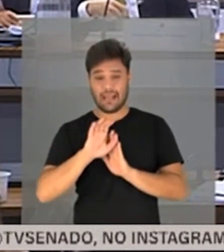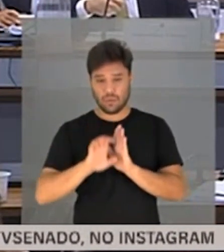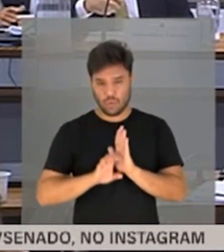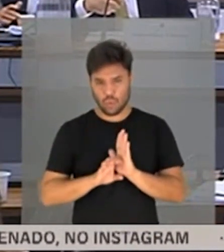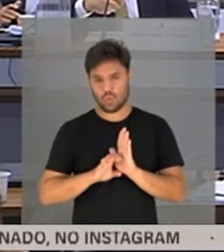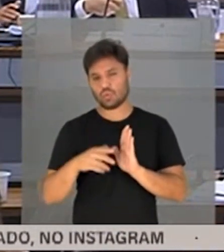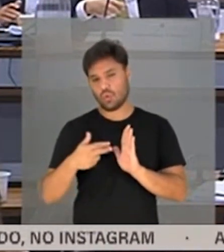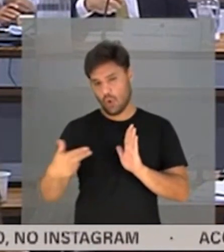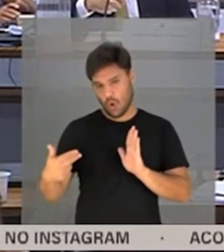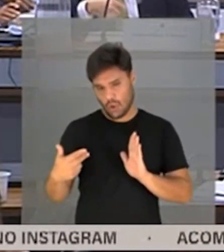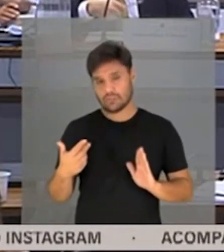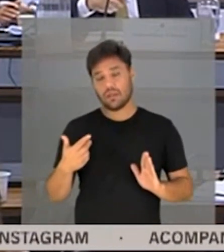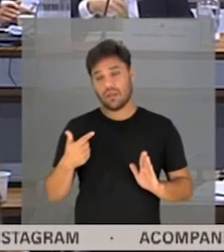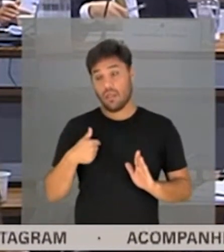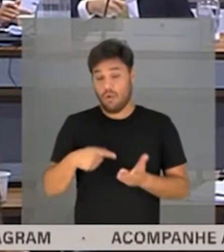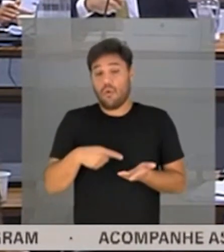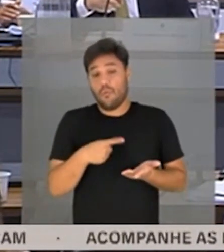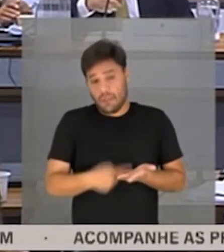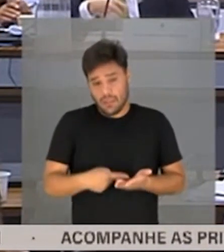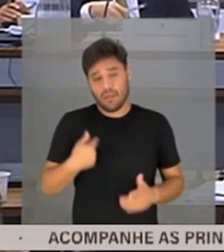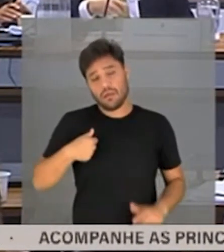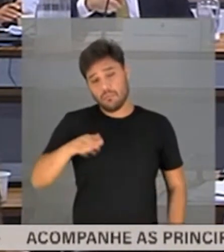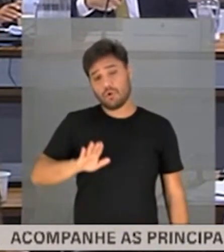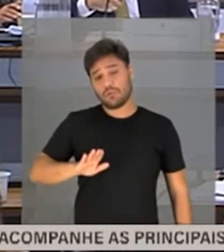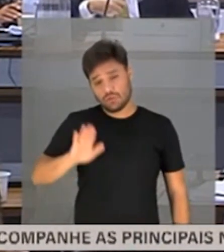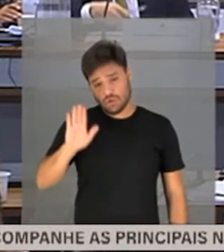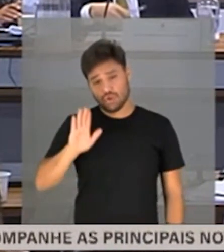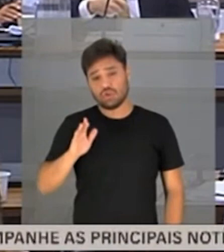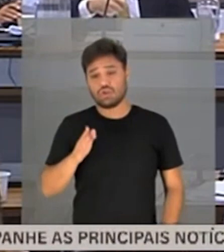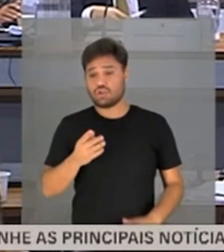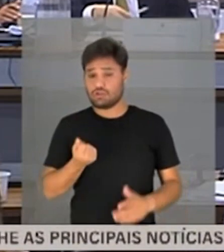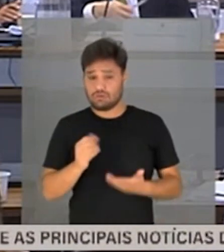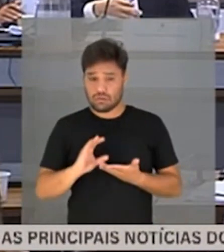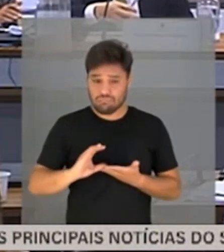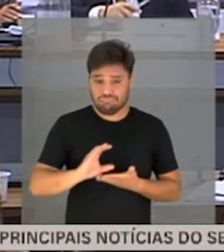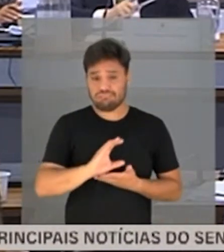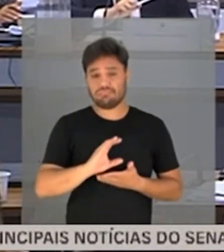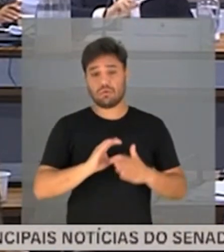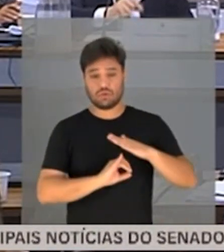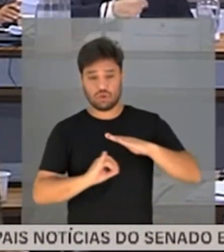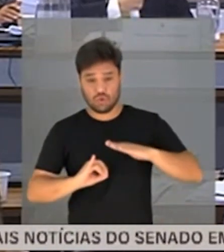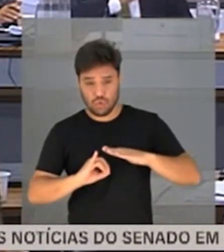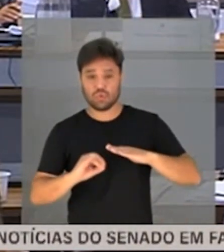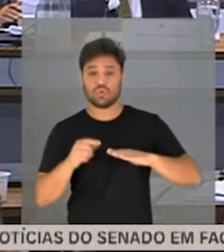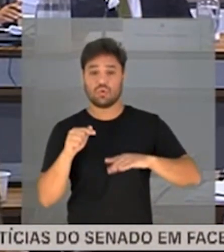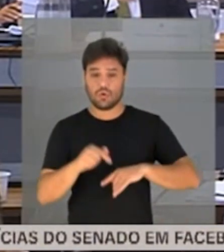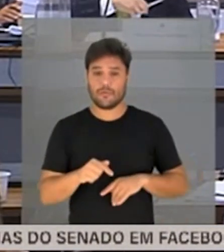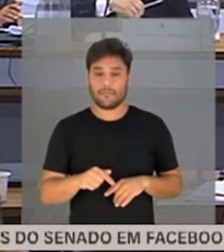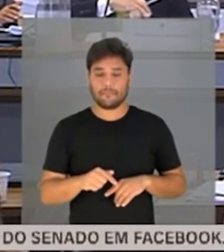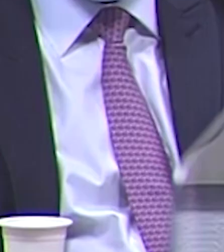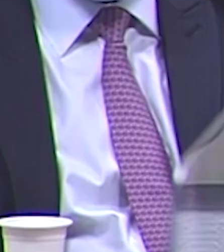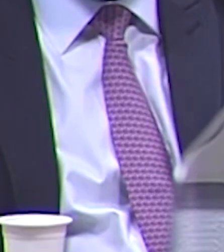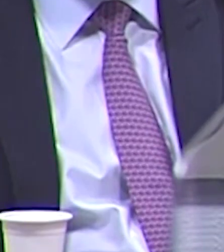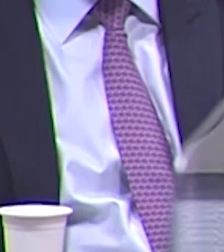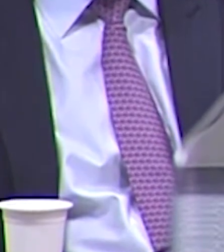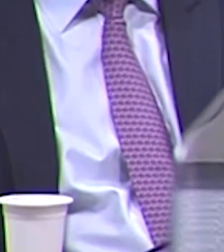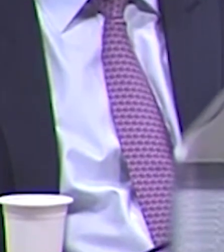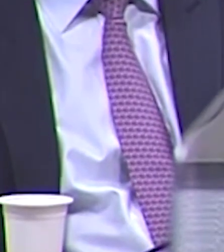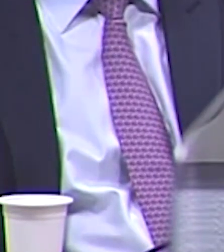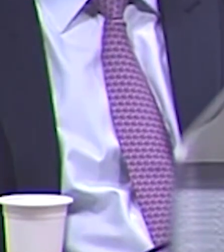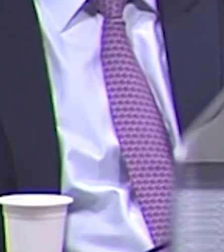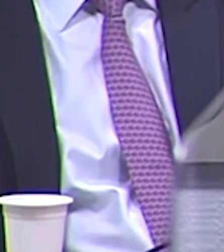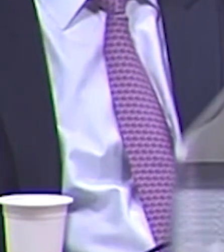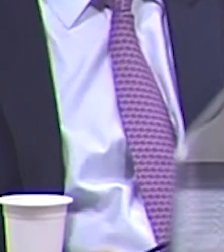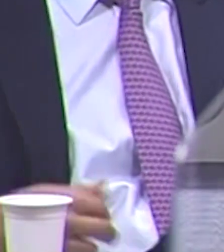E eu combinei, prometi, de fazer um aporte no Instituto para custear o Instituto. Em